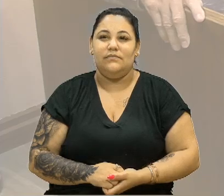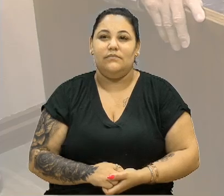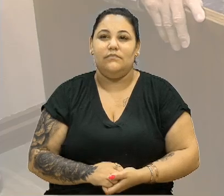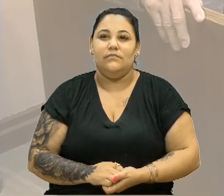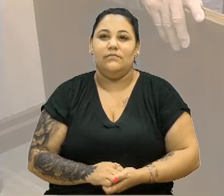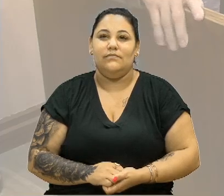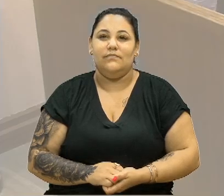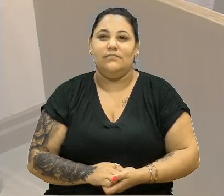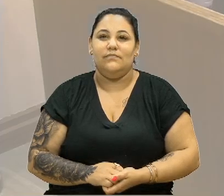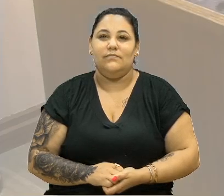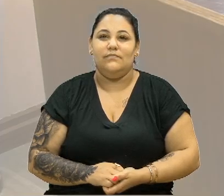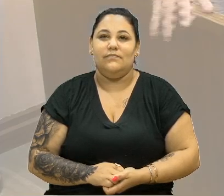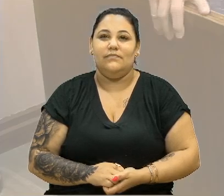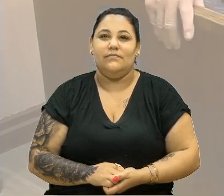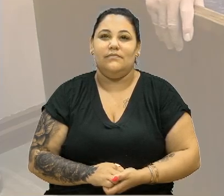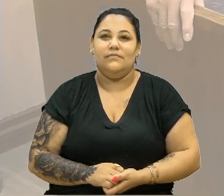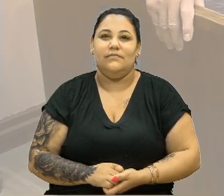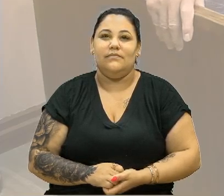Obrigado, vereador.